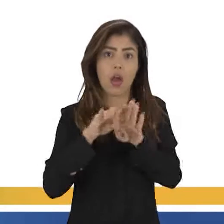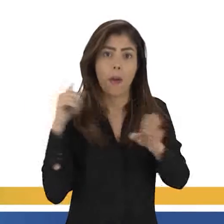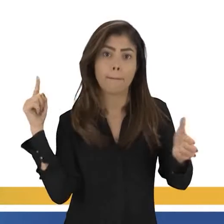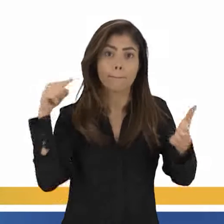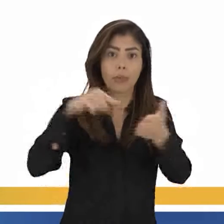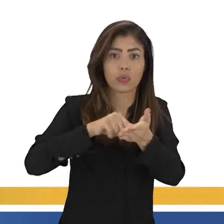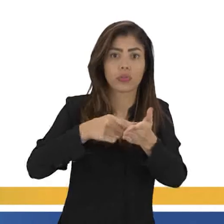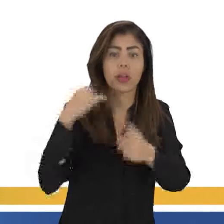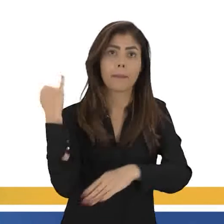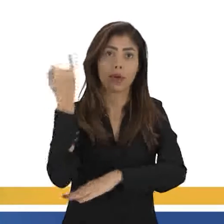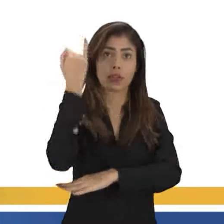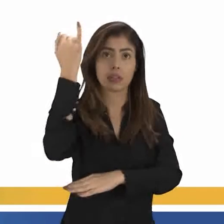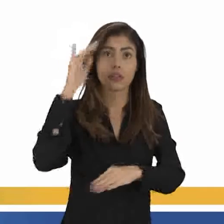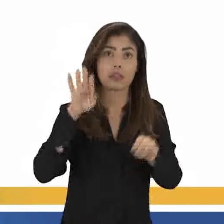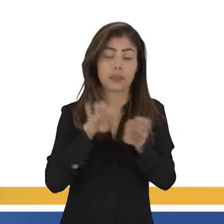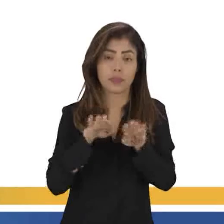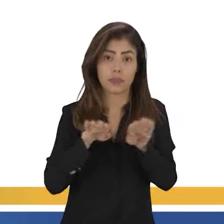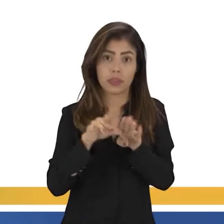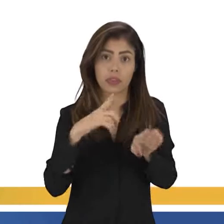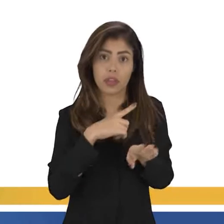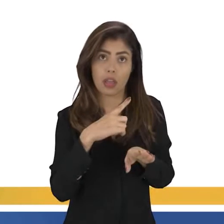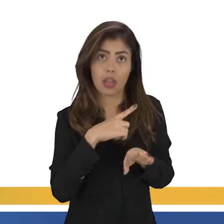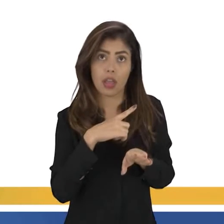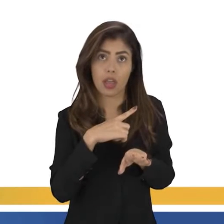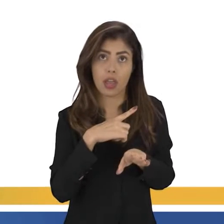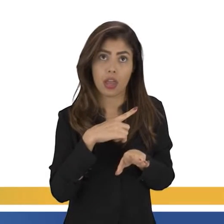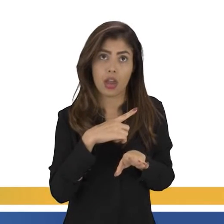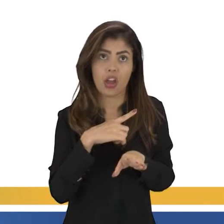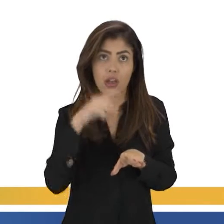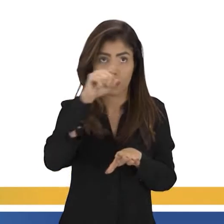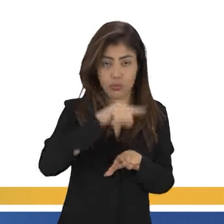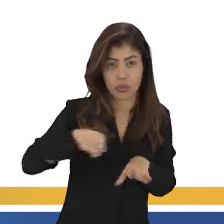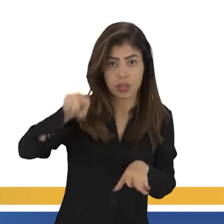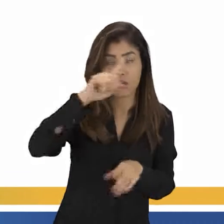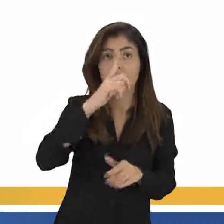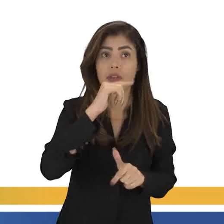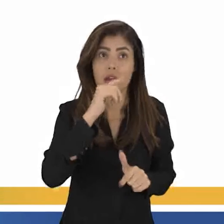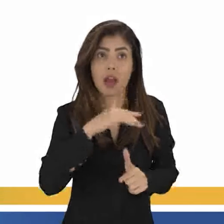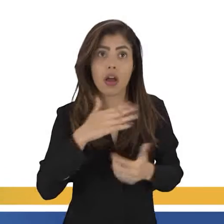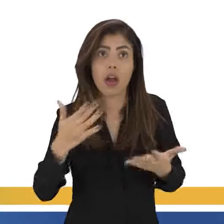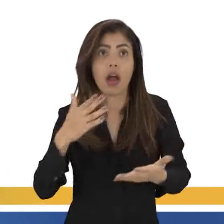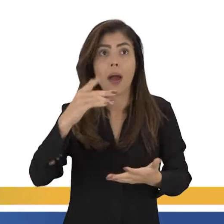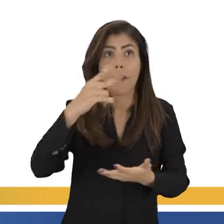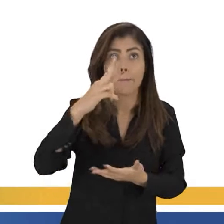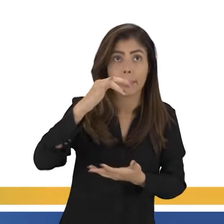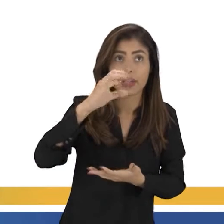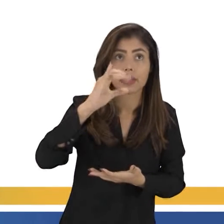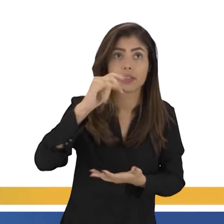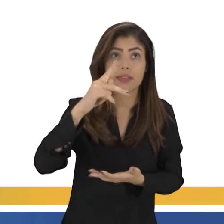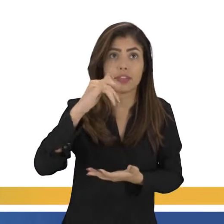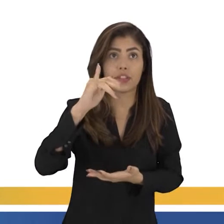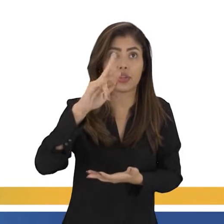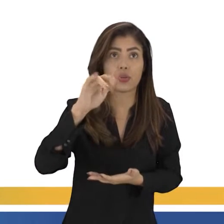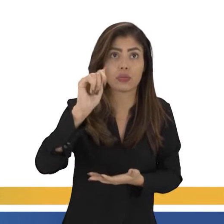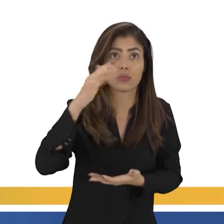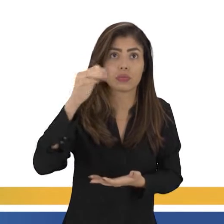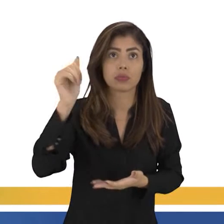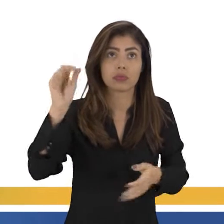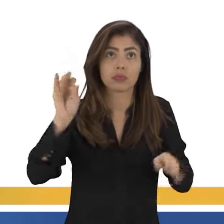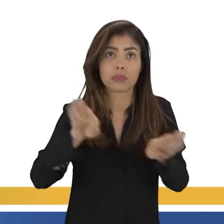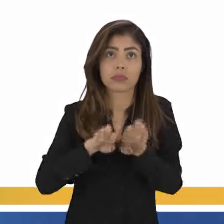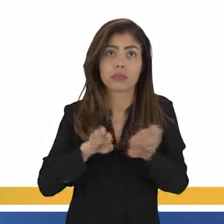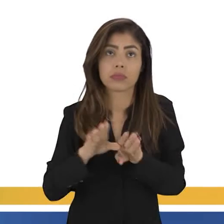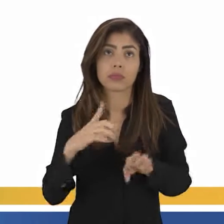importantes, no desenvolvimento do ciclo da água? Então, vocês estão vendo aí, né, precipitação, infiltração, escoamento